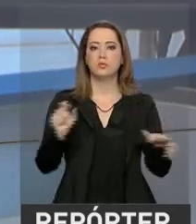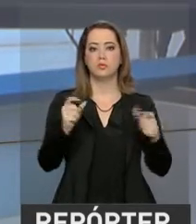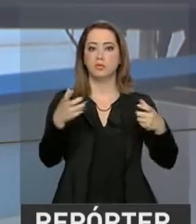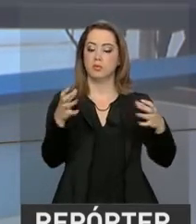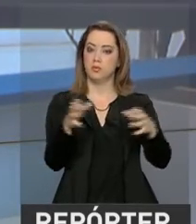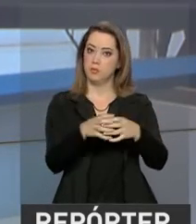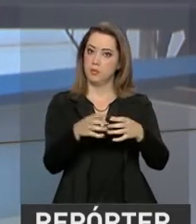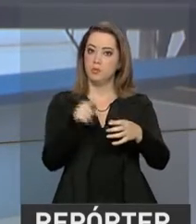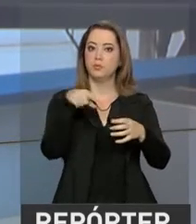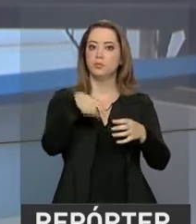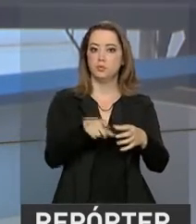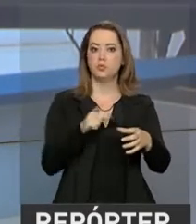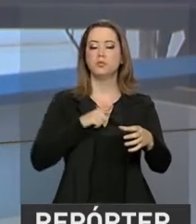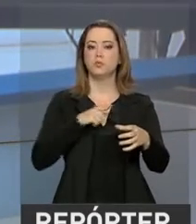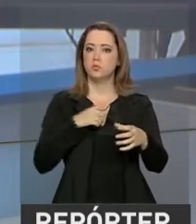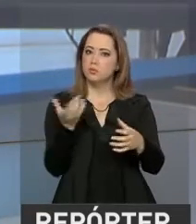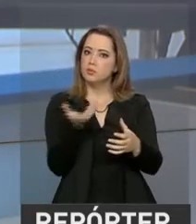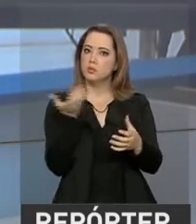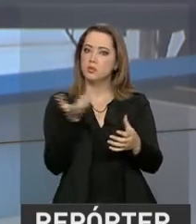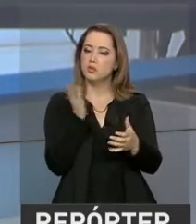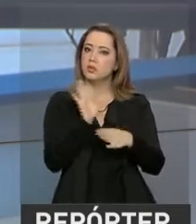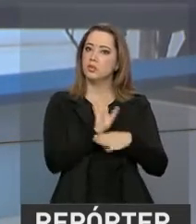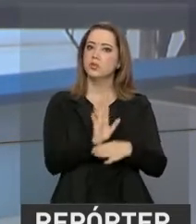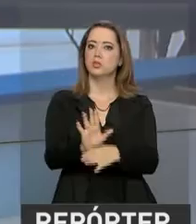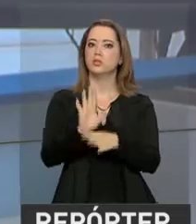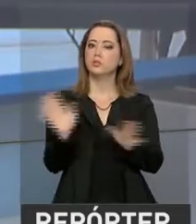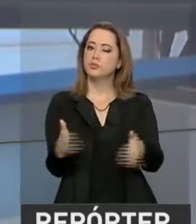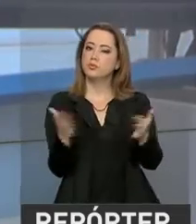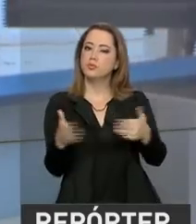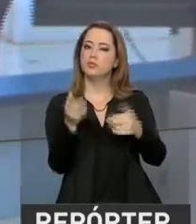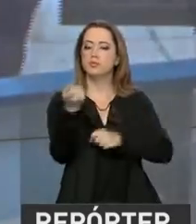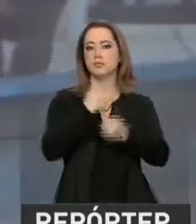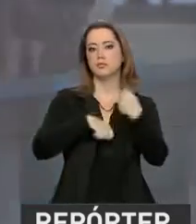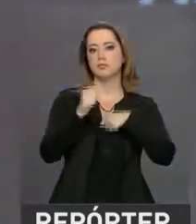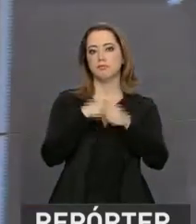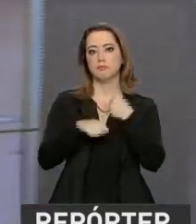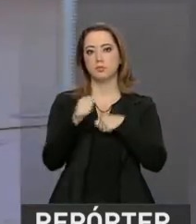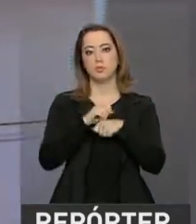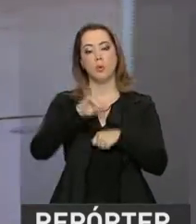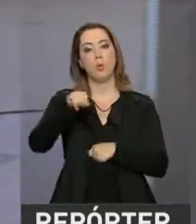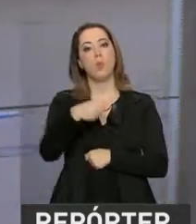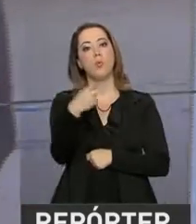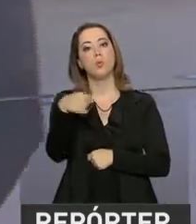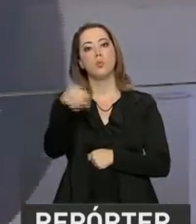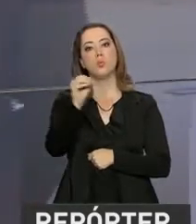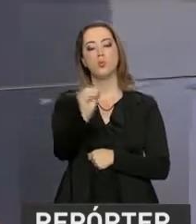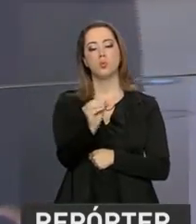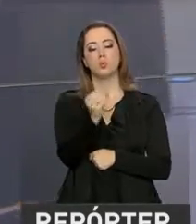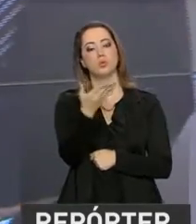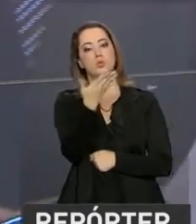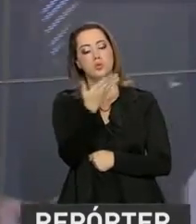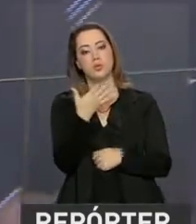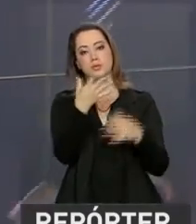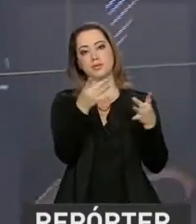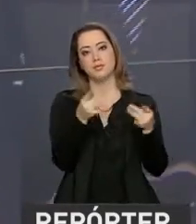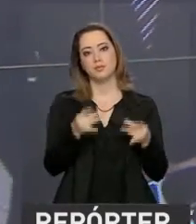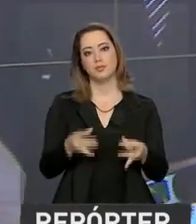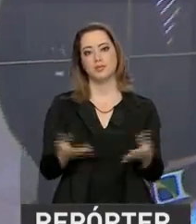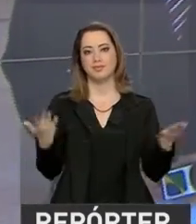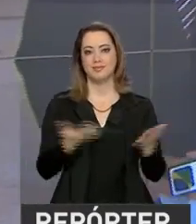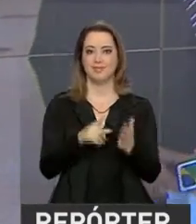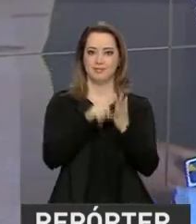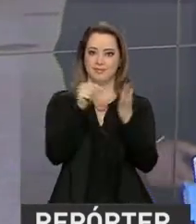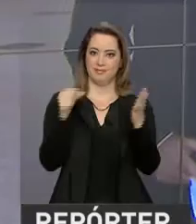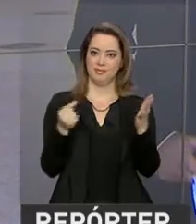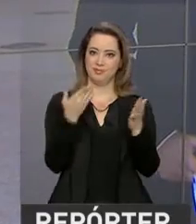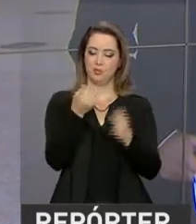se comprometeram a investir para ajudar na recuperação da economia. O repórter João Pedro Neto traz os detalhes ao vivo para a gente do Palácio do Planalto.